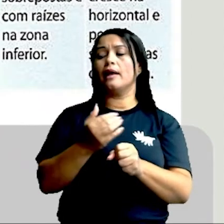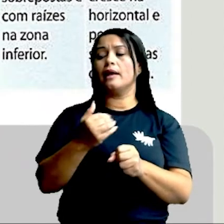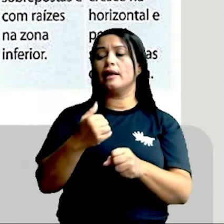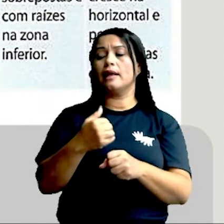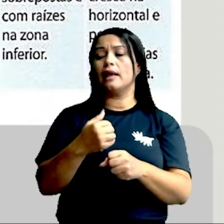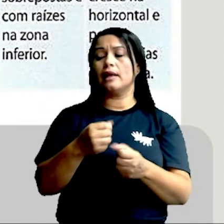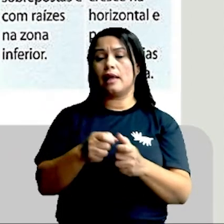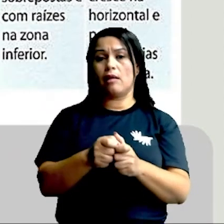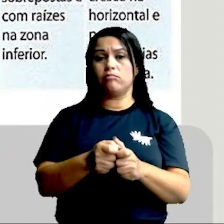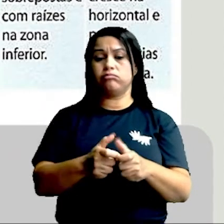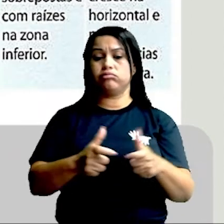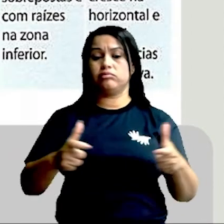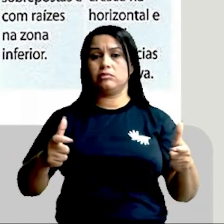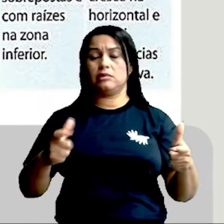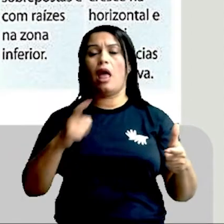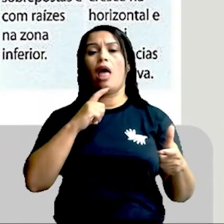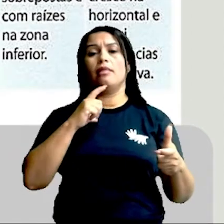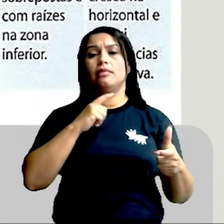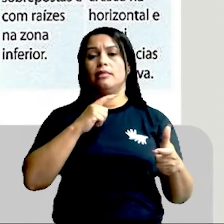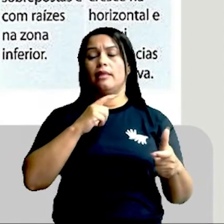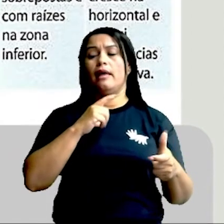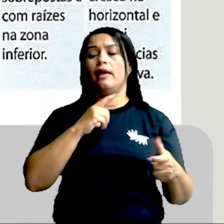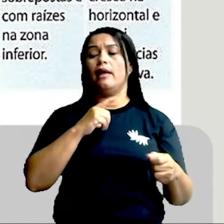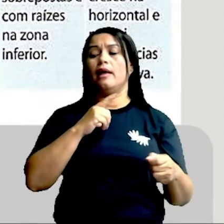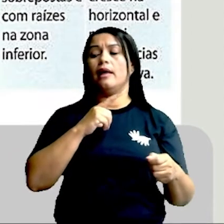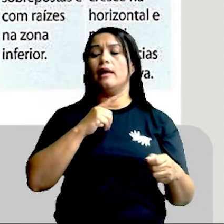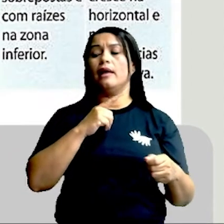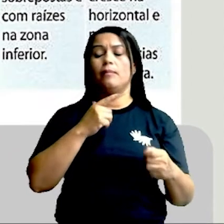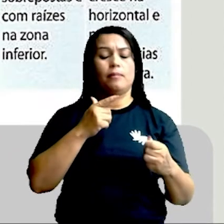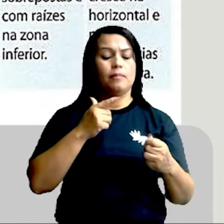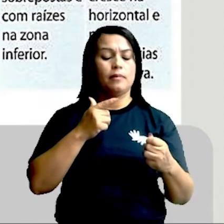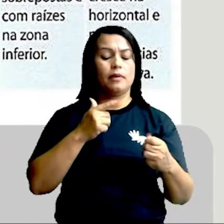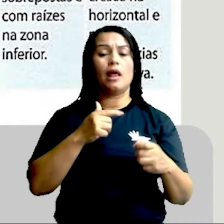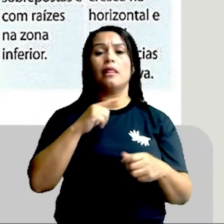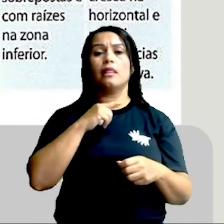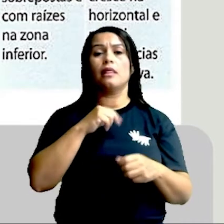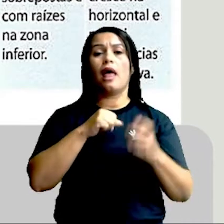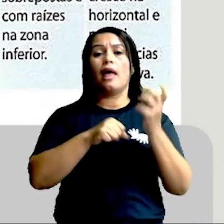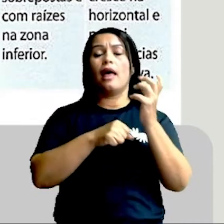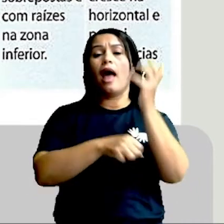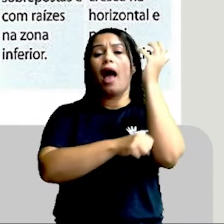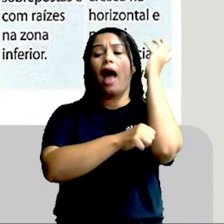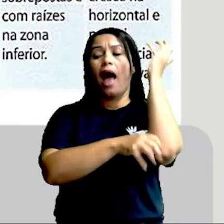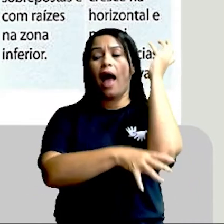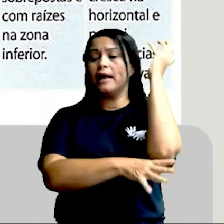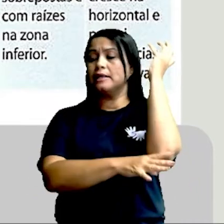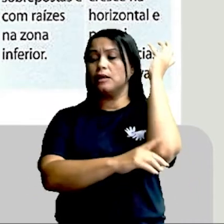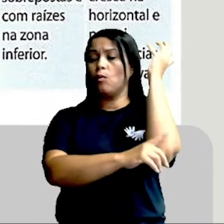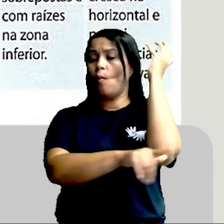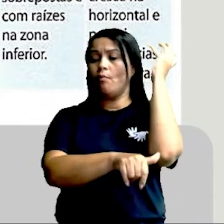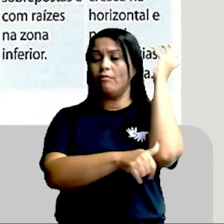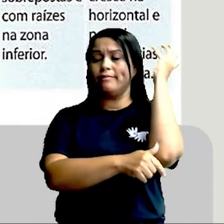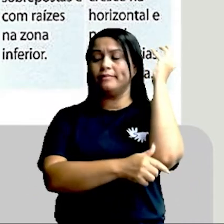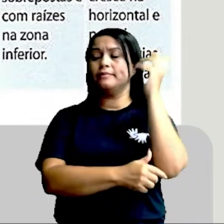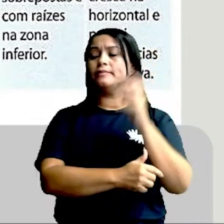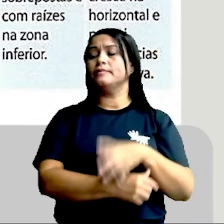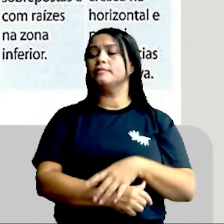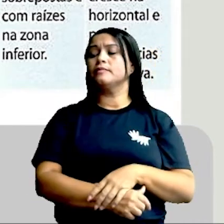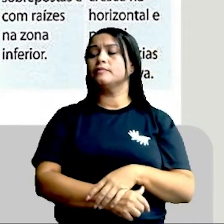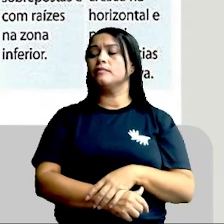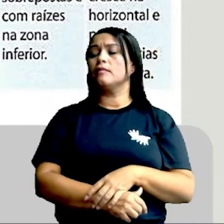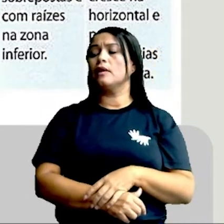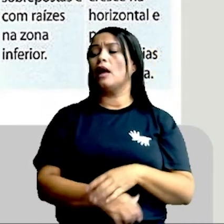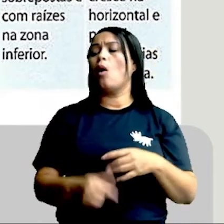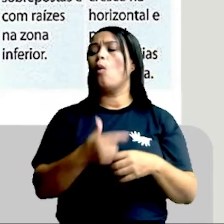volumosa, contém diversas substâncias de reserva e não possui raízes na zona inferior. O outro